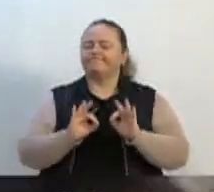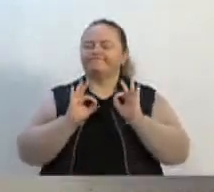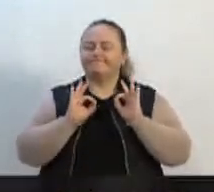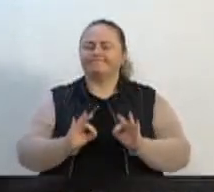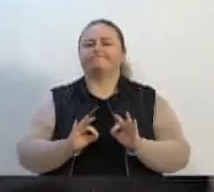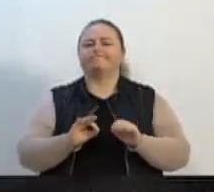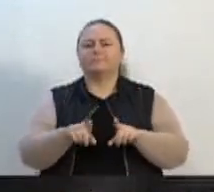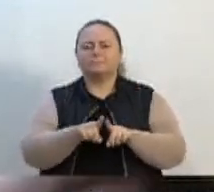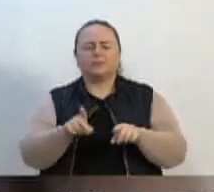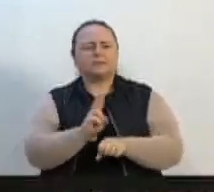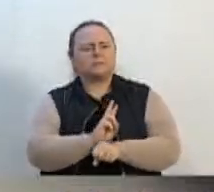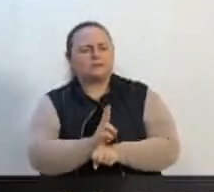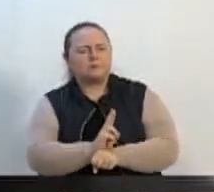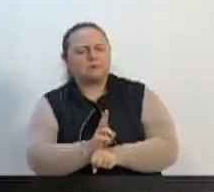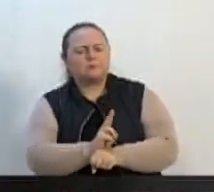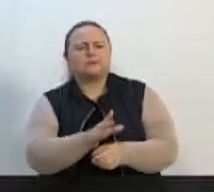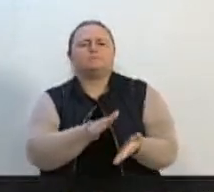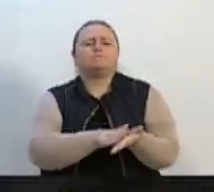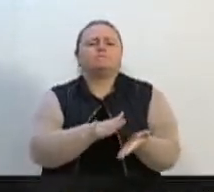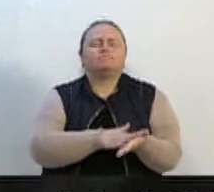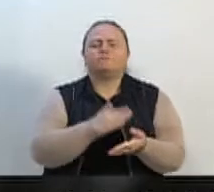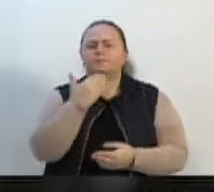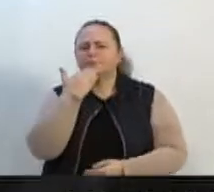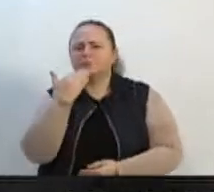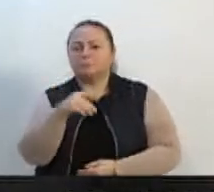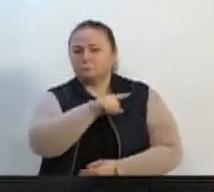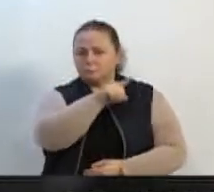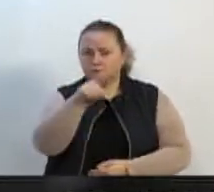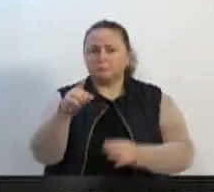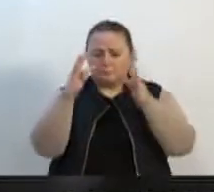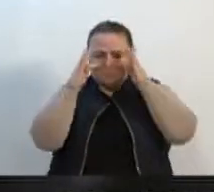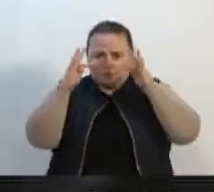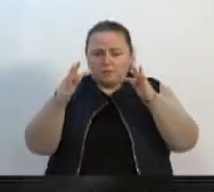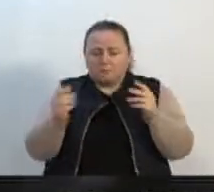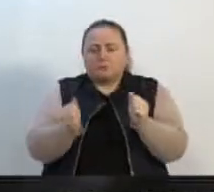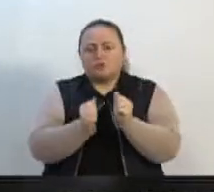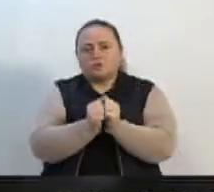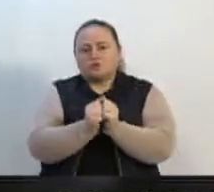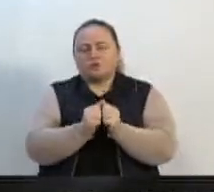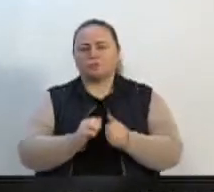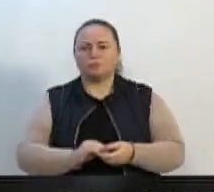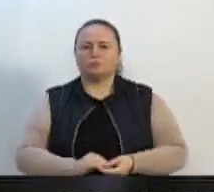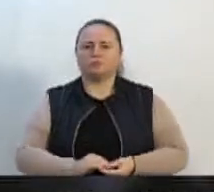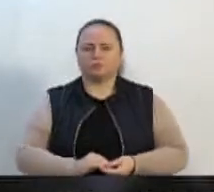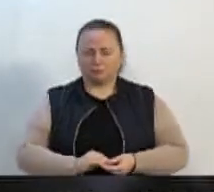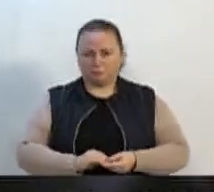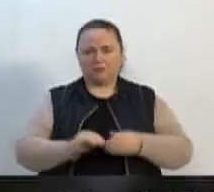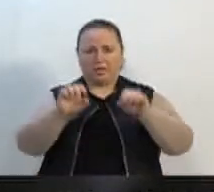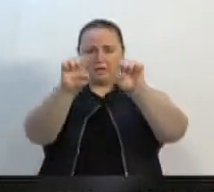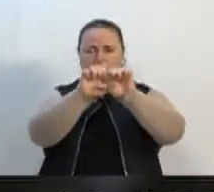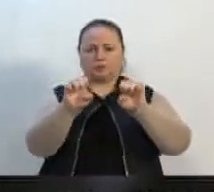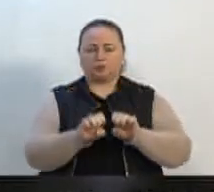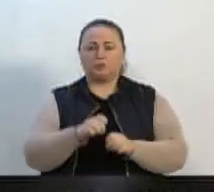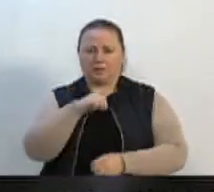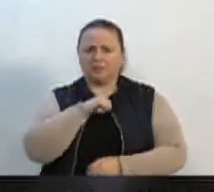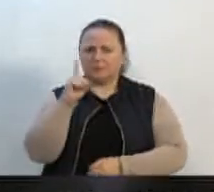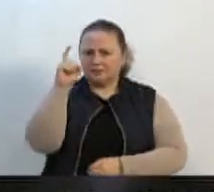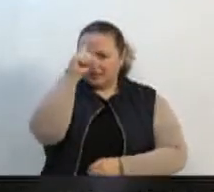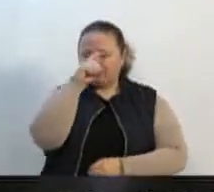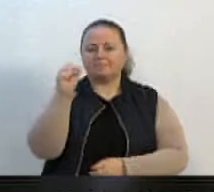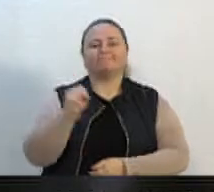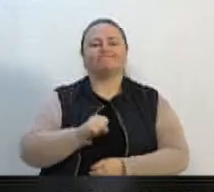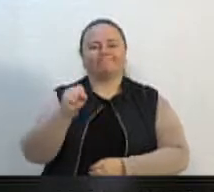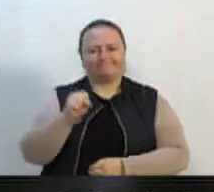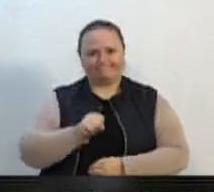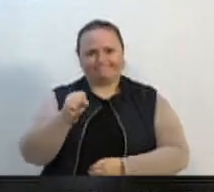fiscalizando, cobrando, e todos aqui são testemunhas em relação a isso. Existe uma dificuldade da estrutura gigante. E aí eu quero separar,